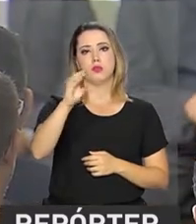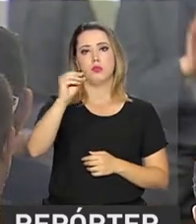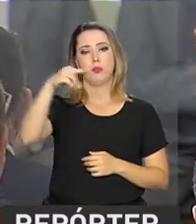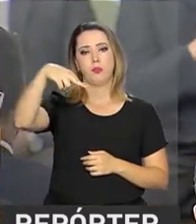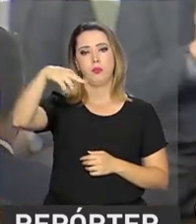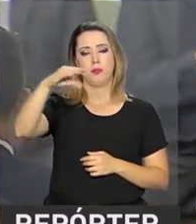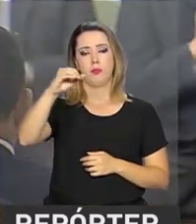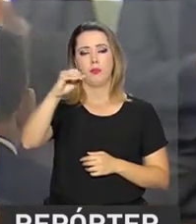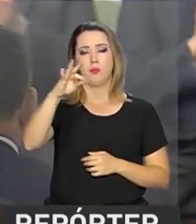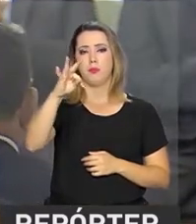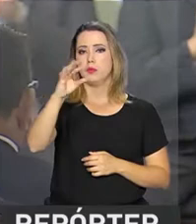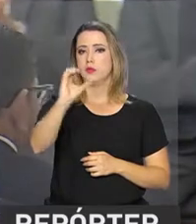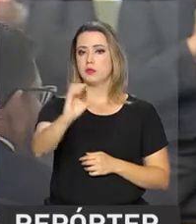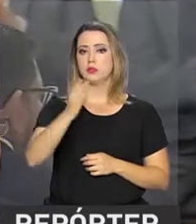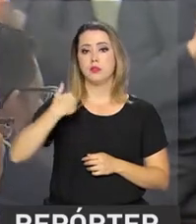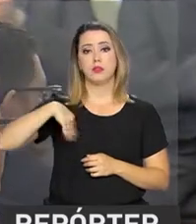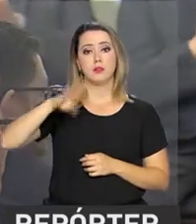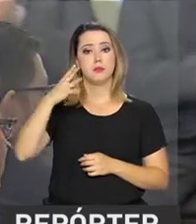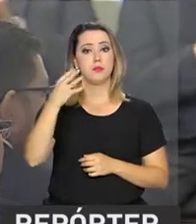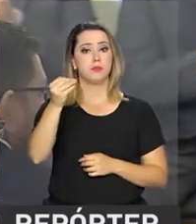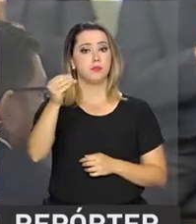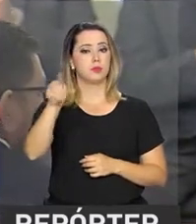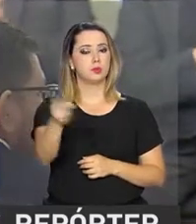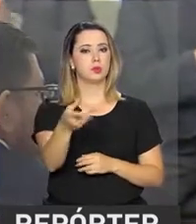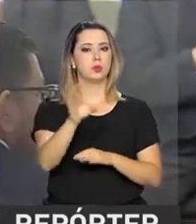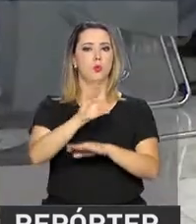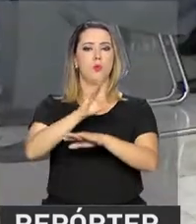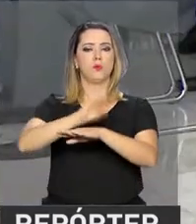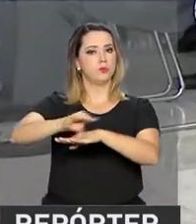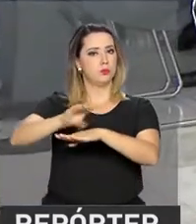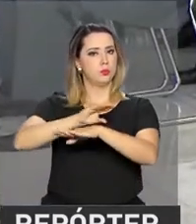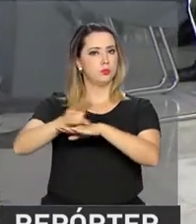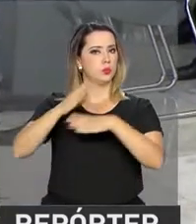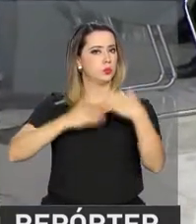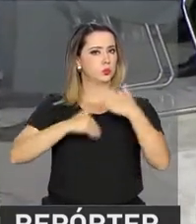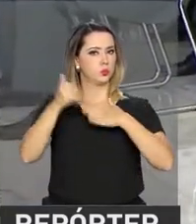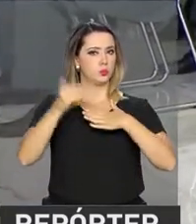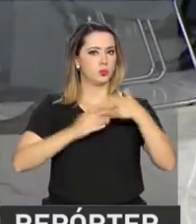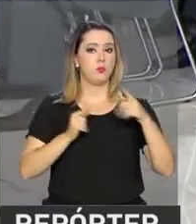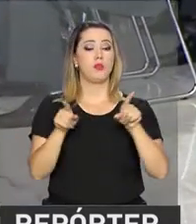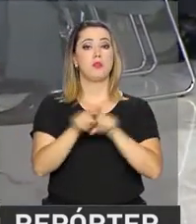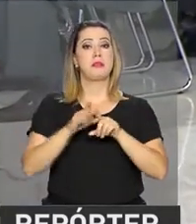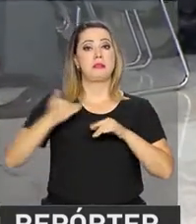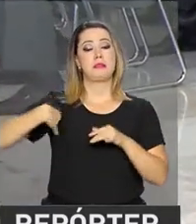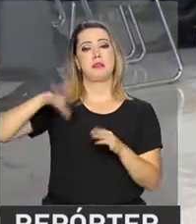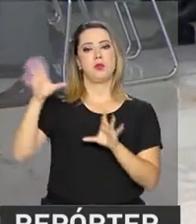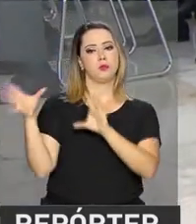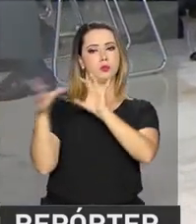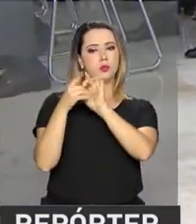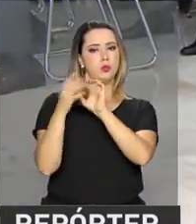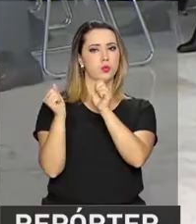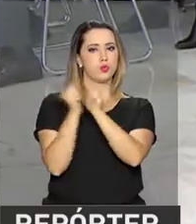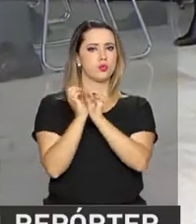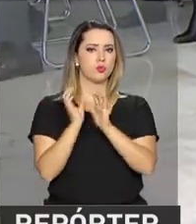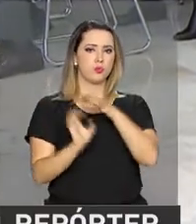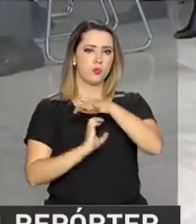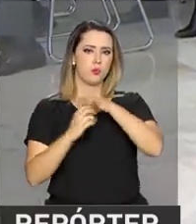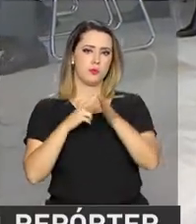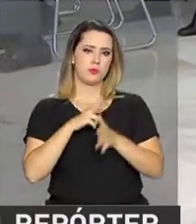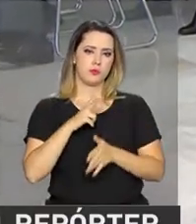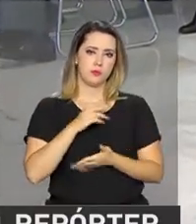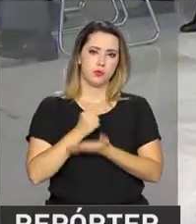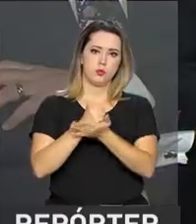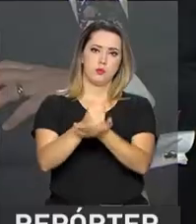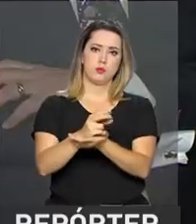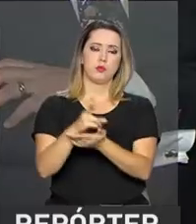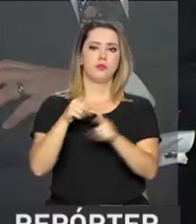400 mil em oficinas de preparo profissional mas o programa vai contar com parceria do setor privado para oferta de